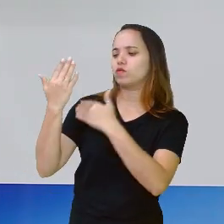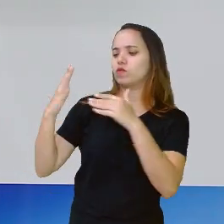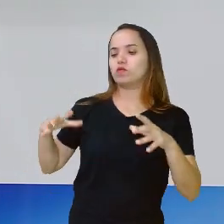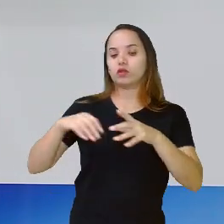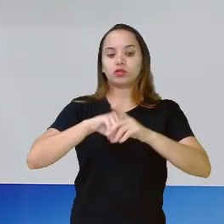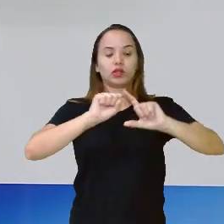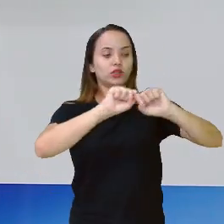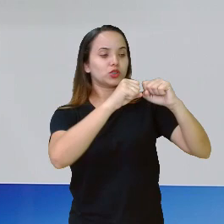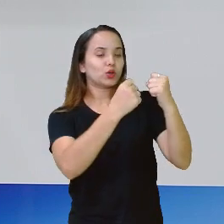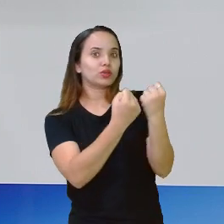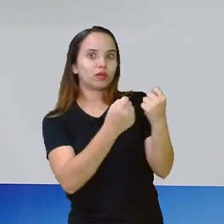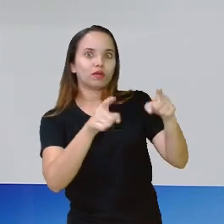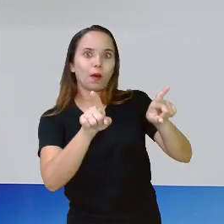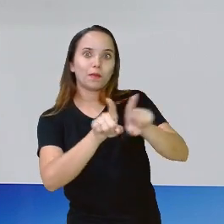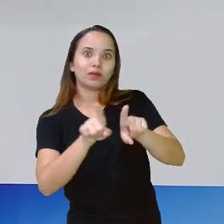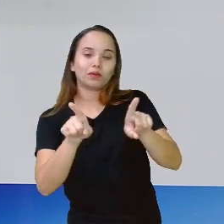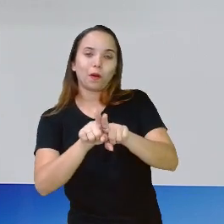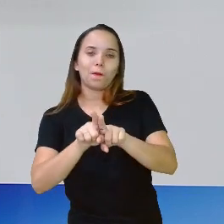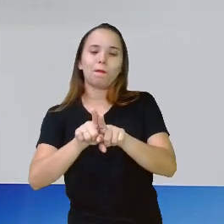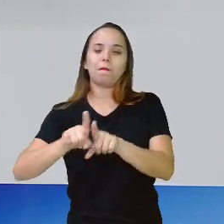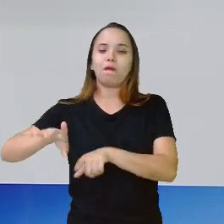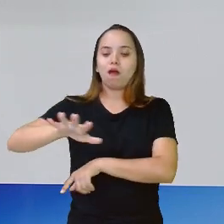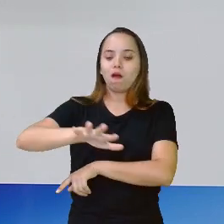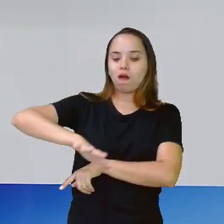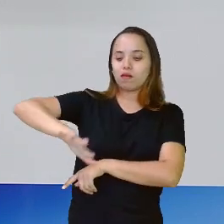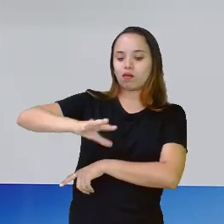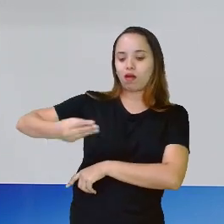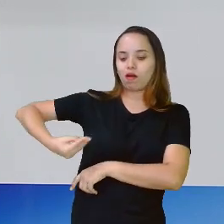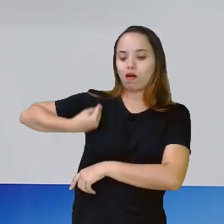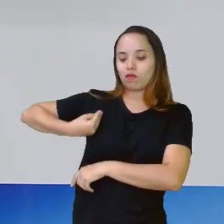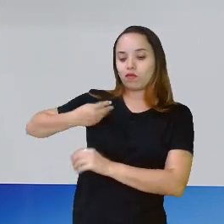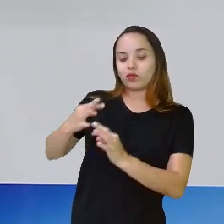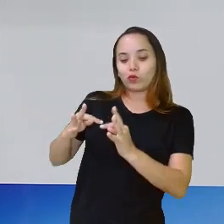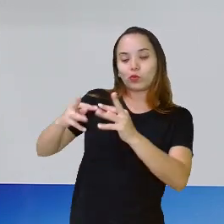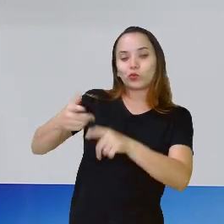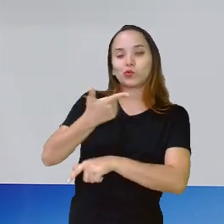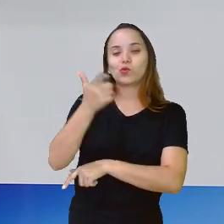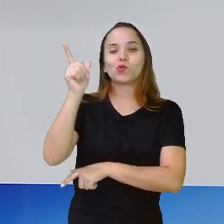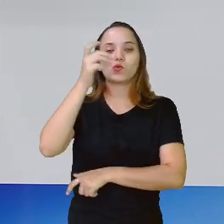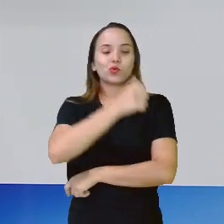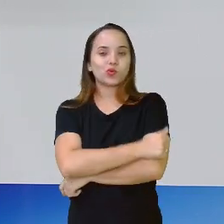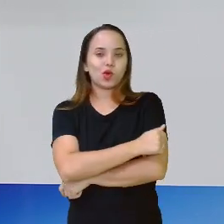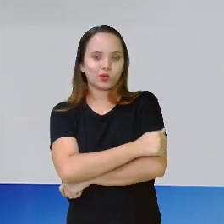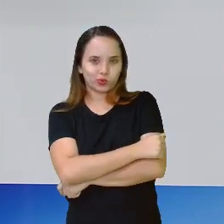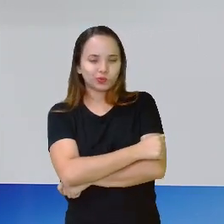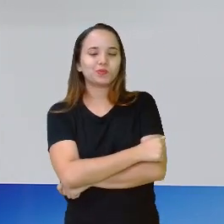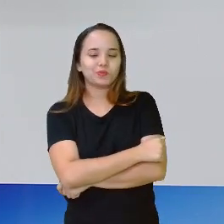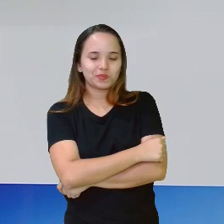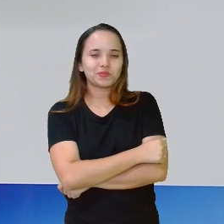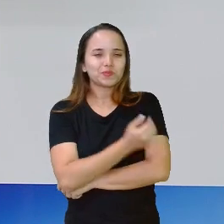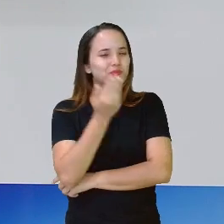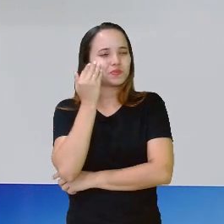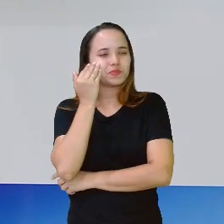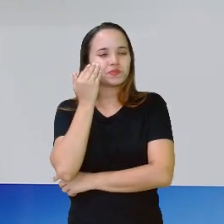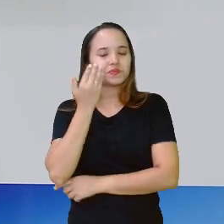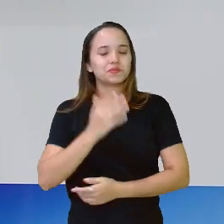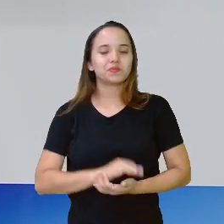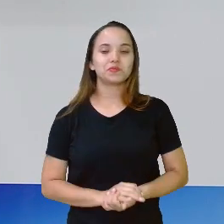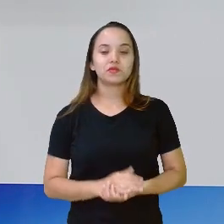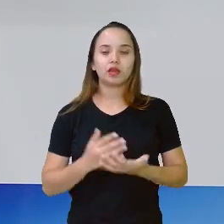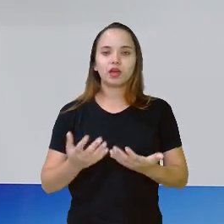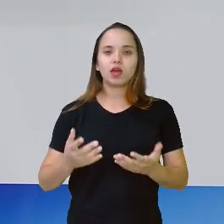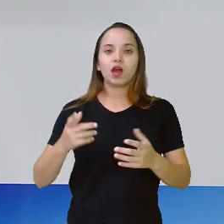sociedade, mas também da convivência com todos os outros estudantes, entende? Tanto o estudante